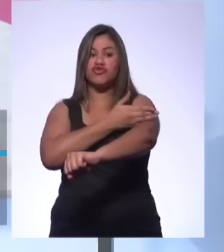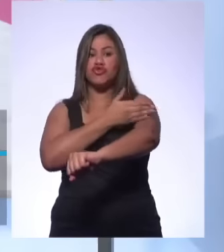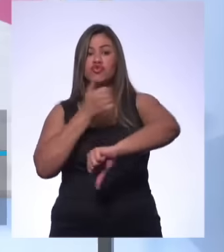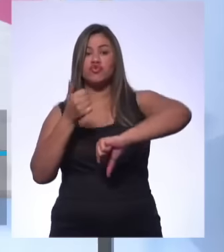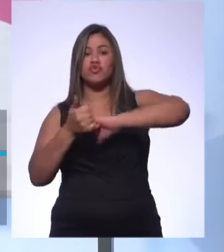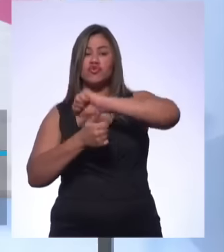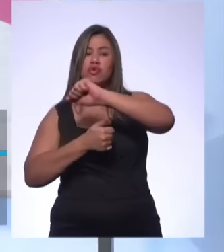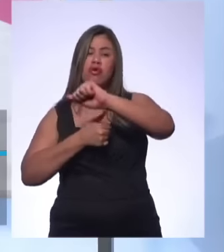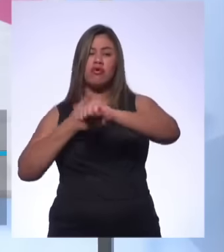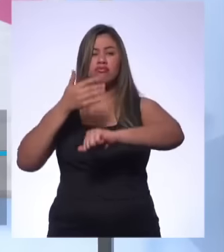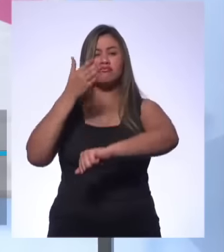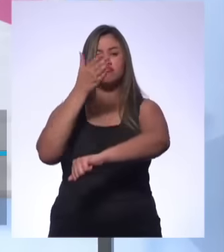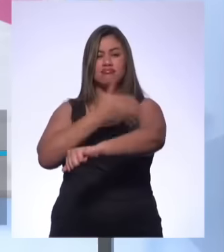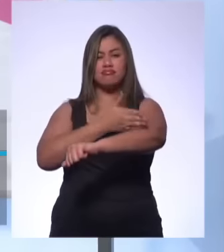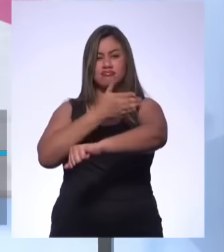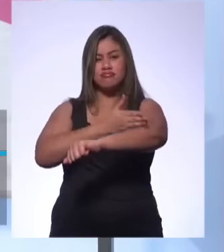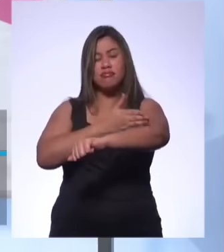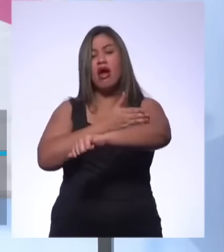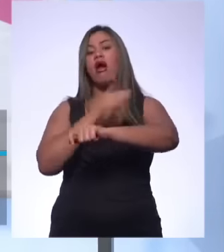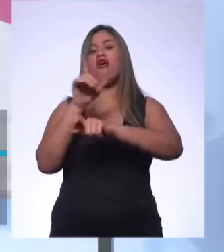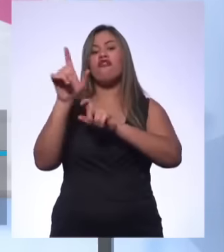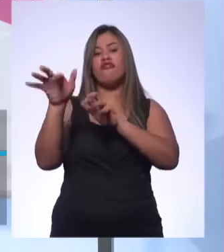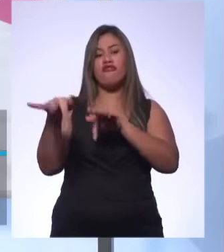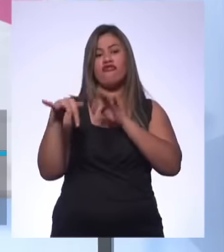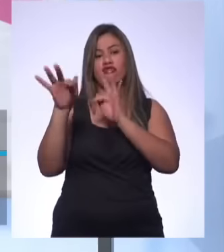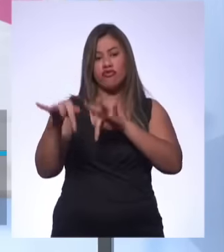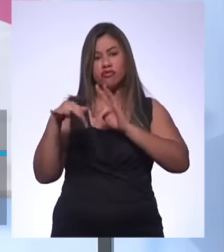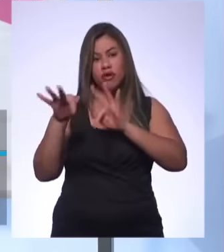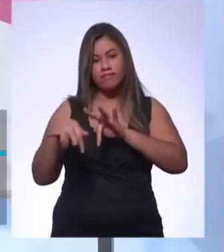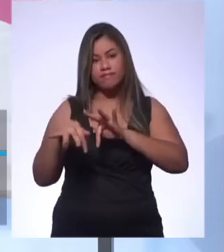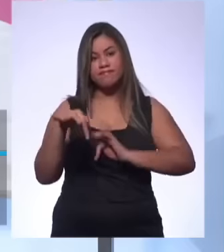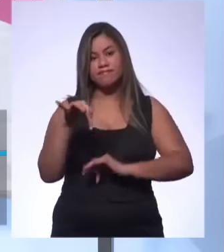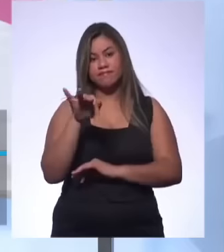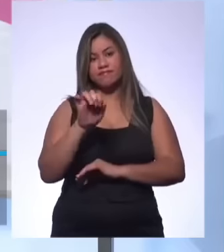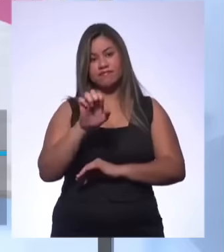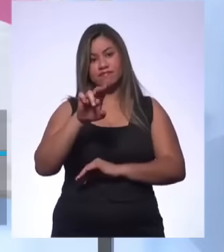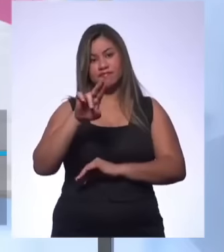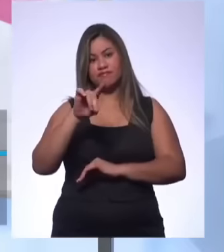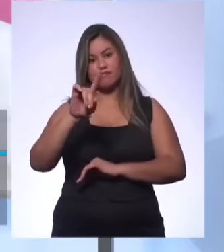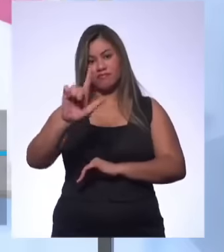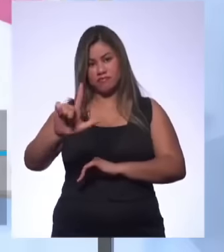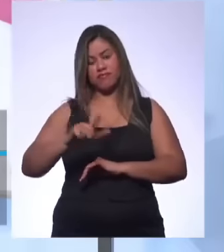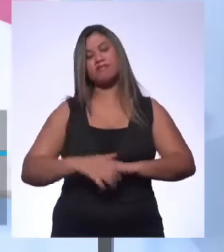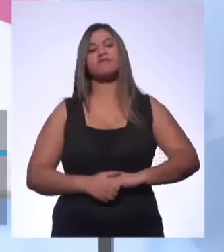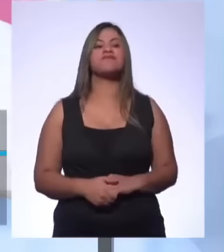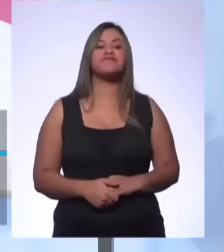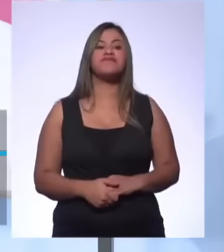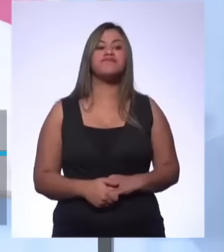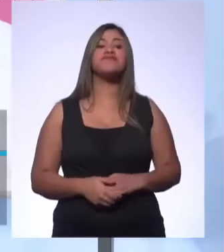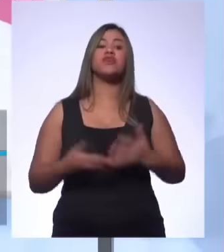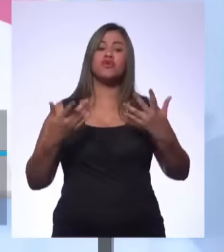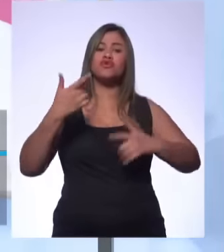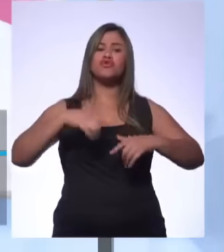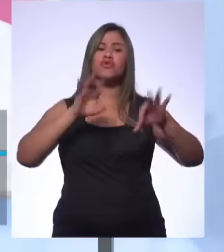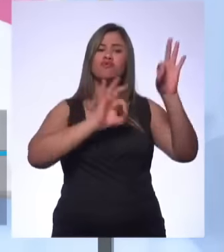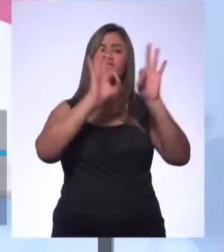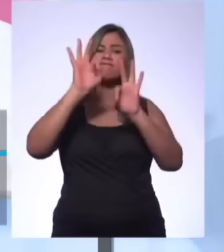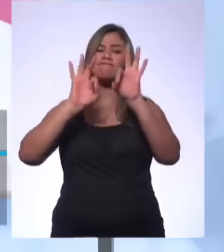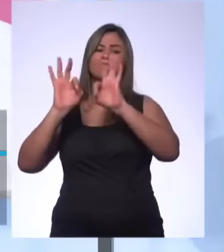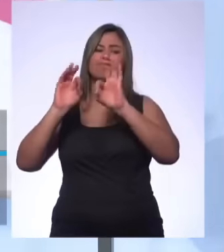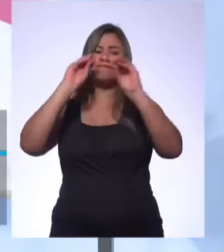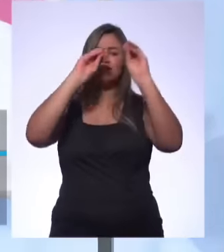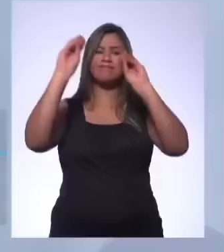moderno, um mundo feudal. Está bem? Aí, hoje eu trouxe para vocês aqui um mapa mental. A gente não está tão bonito como